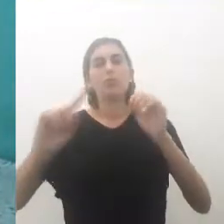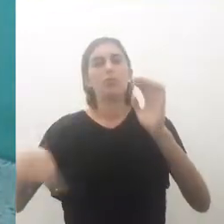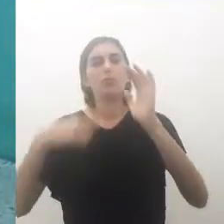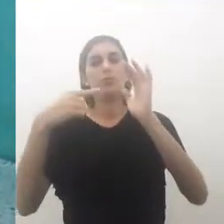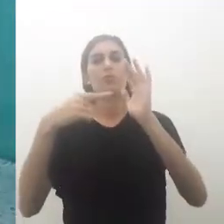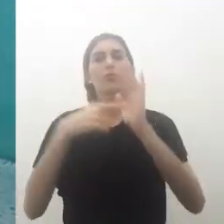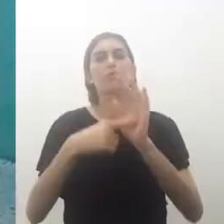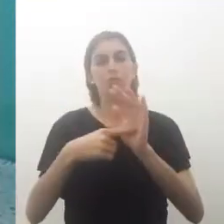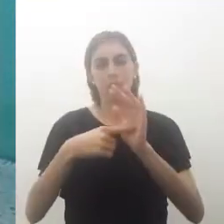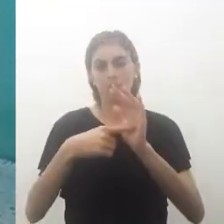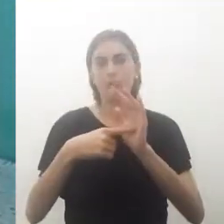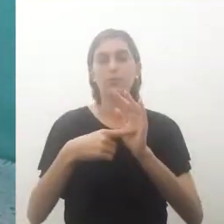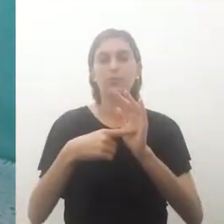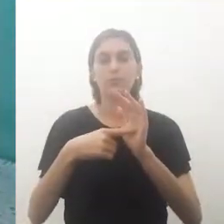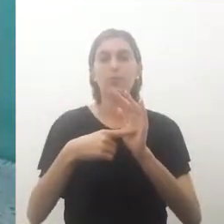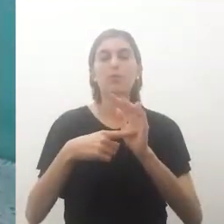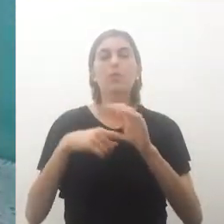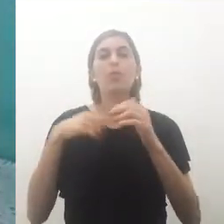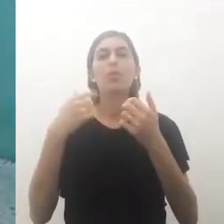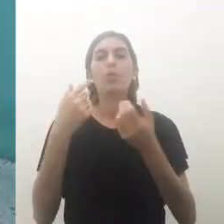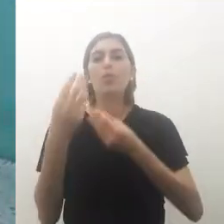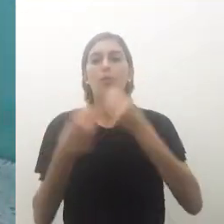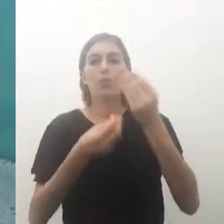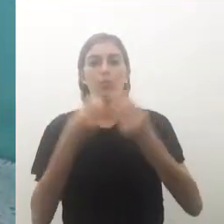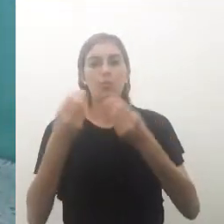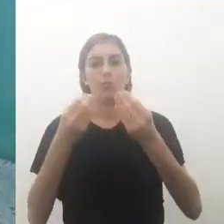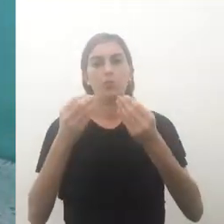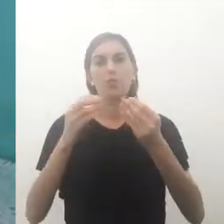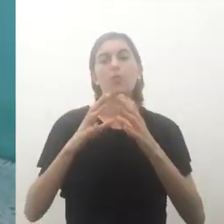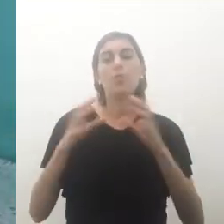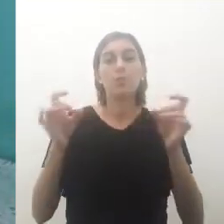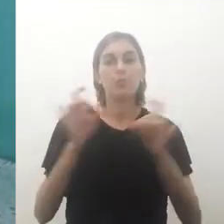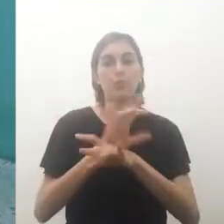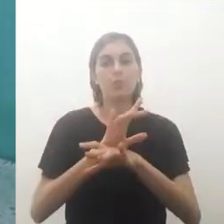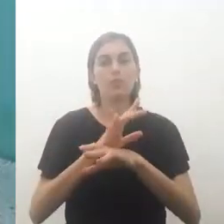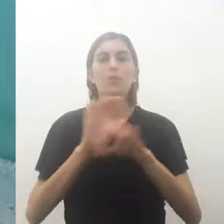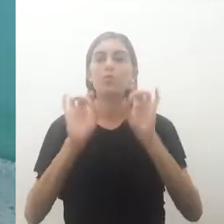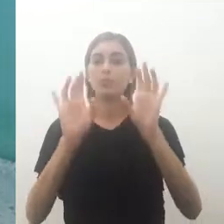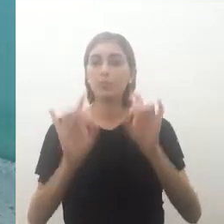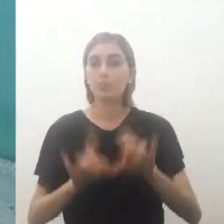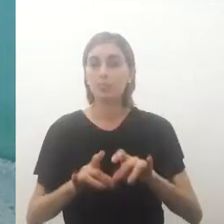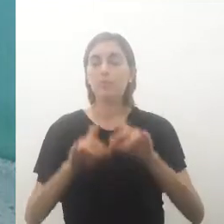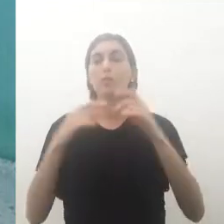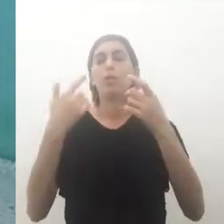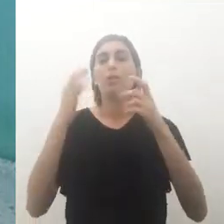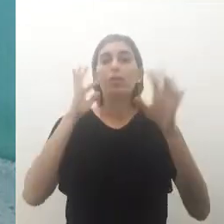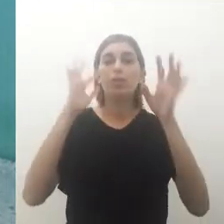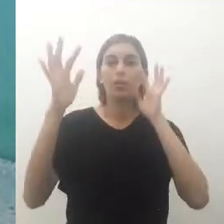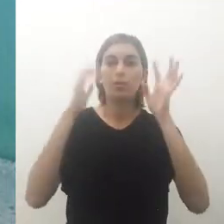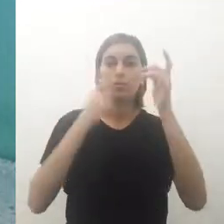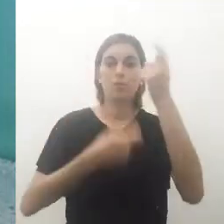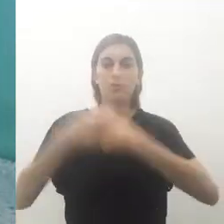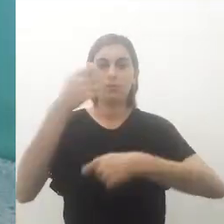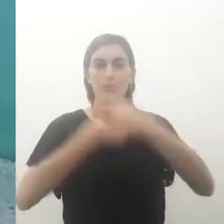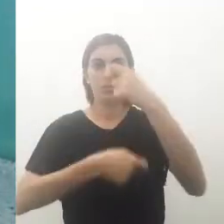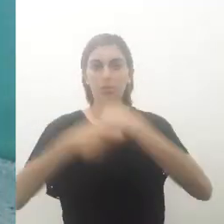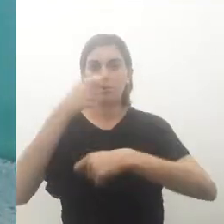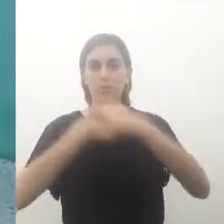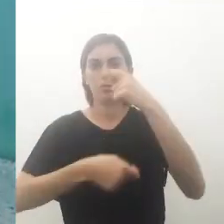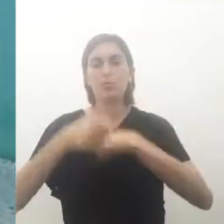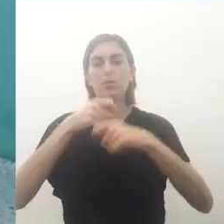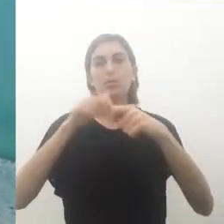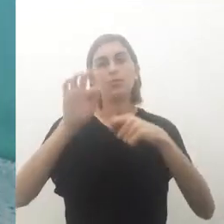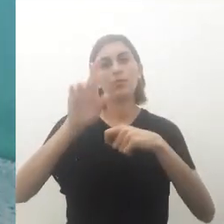os seus objetivos e o alcance desses objetivos de uma forma completa. Em especial, a teoria da